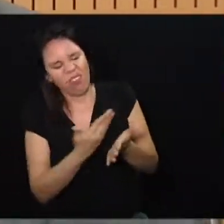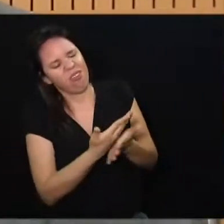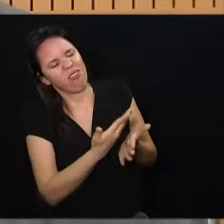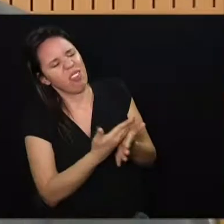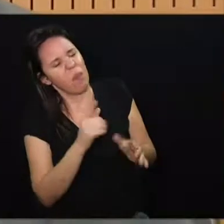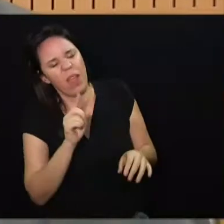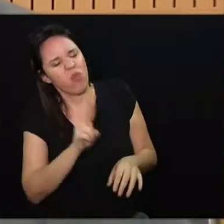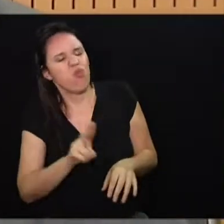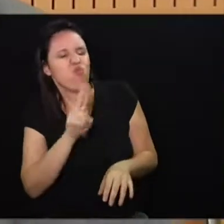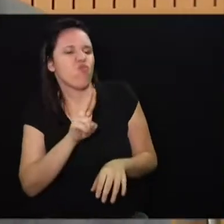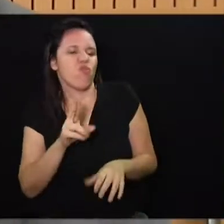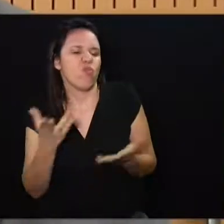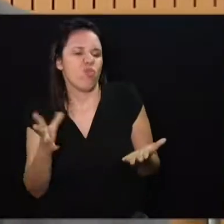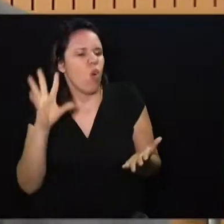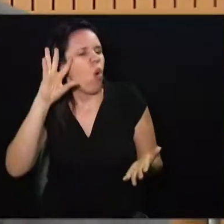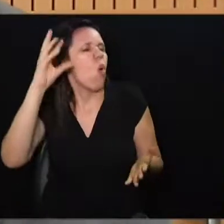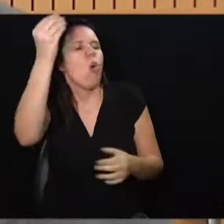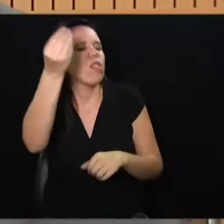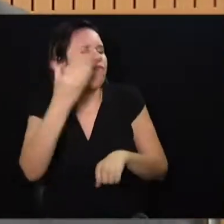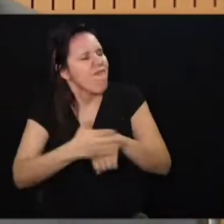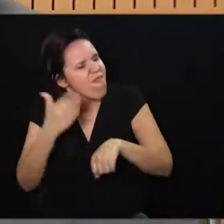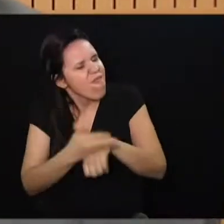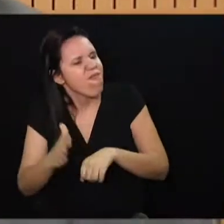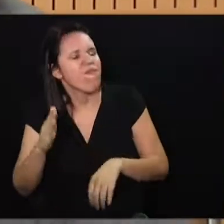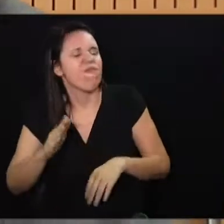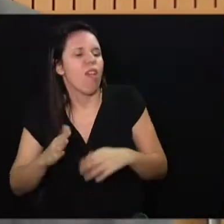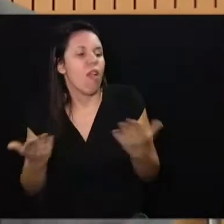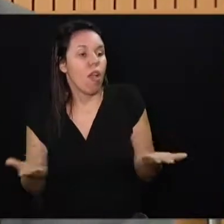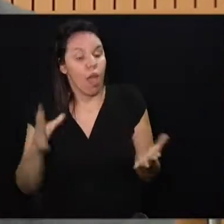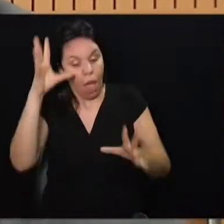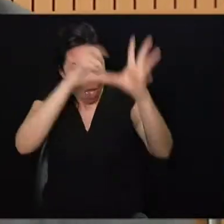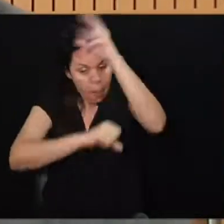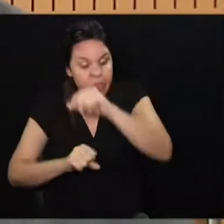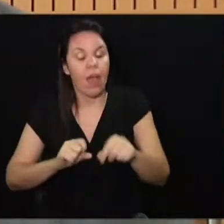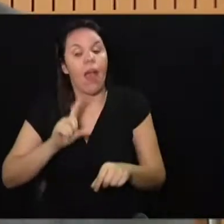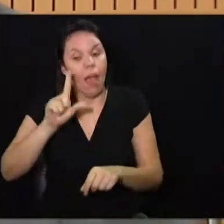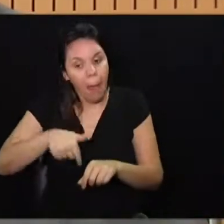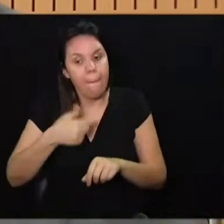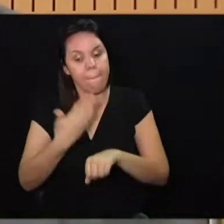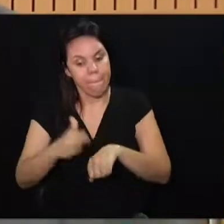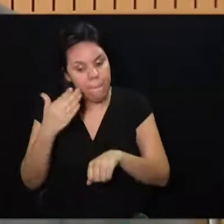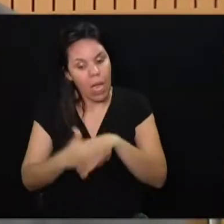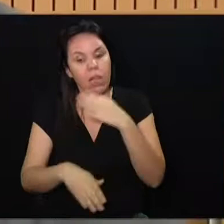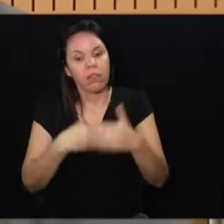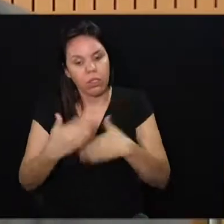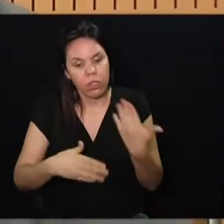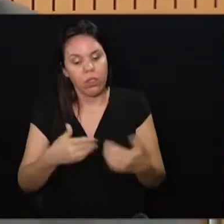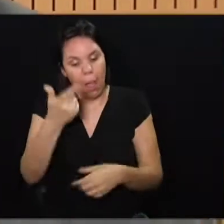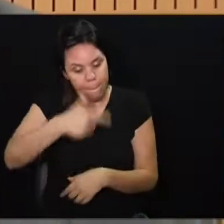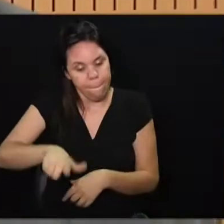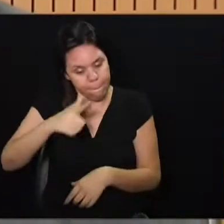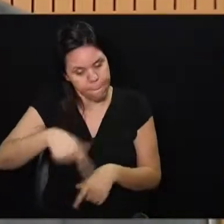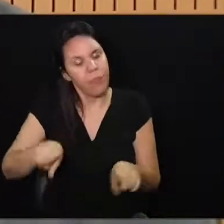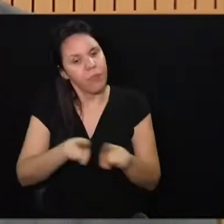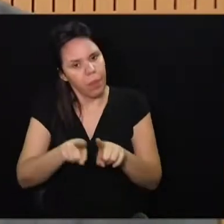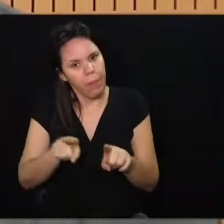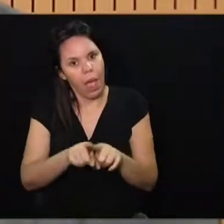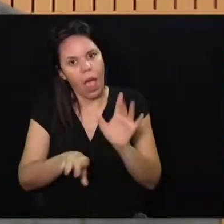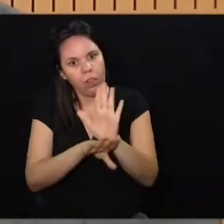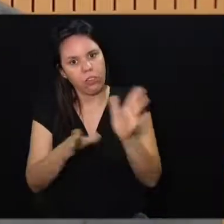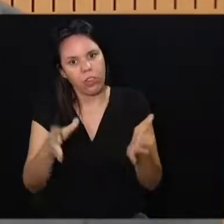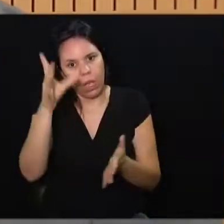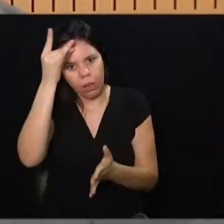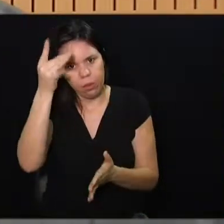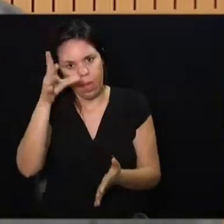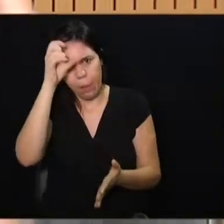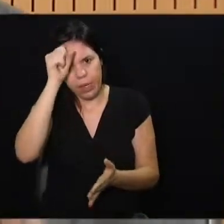não colocamos o nosso conhecimento em prática. Então, o aprendizado ele vem com prática. Conhecimento, prática e repetição. Porque a repetição é a lei do